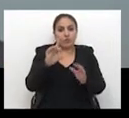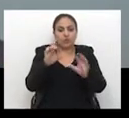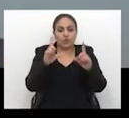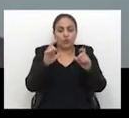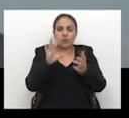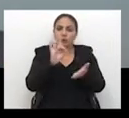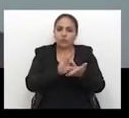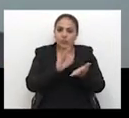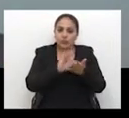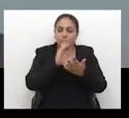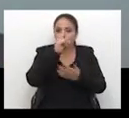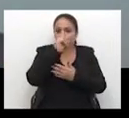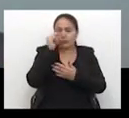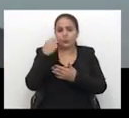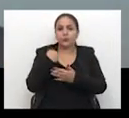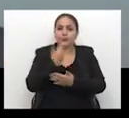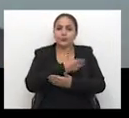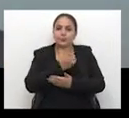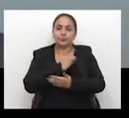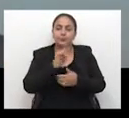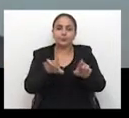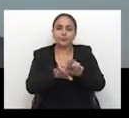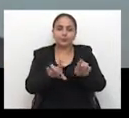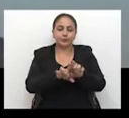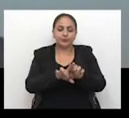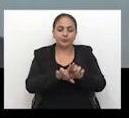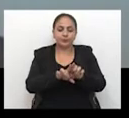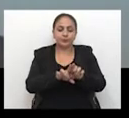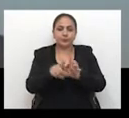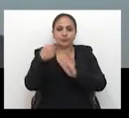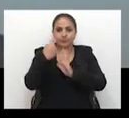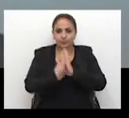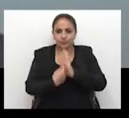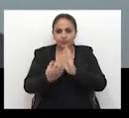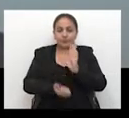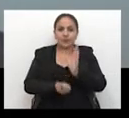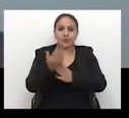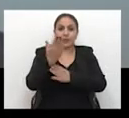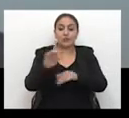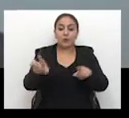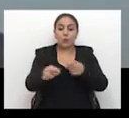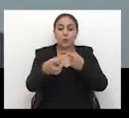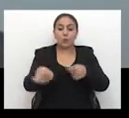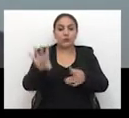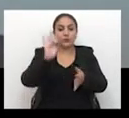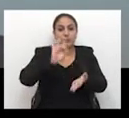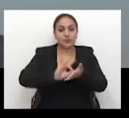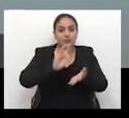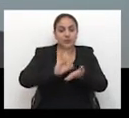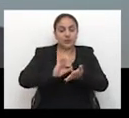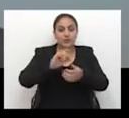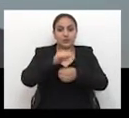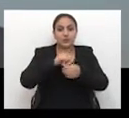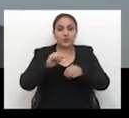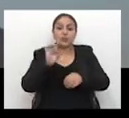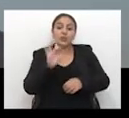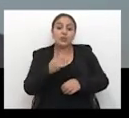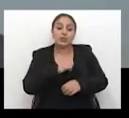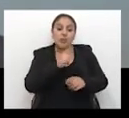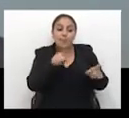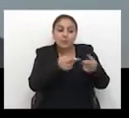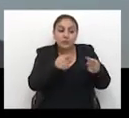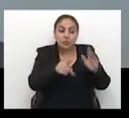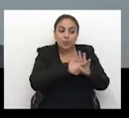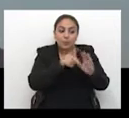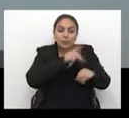oficiais do município néné nós também teremos a um concurso para a criação do hino oficial da cidade em passo